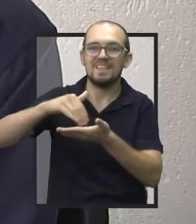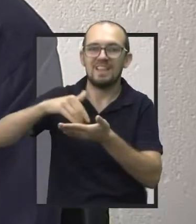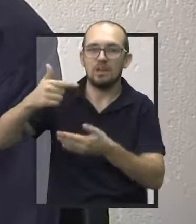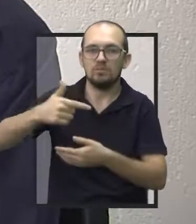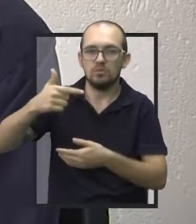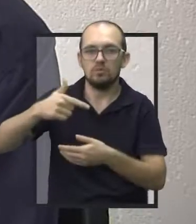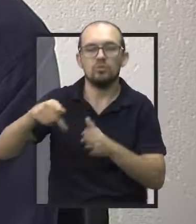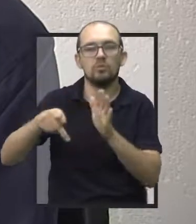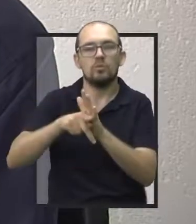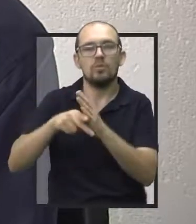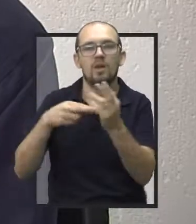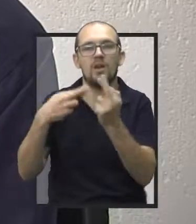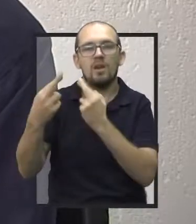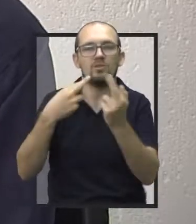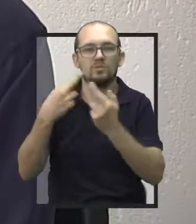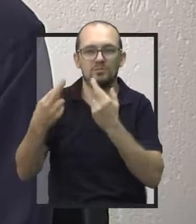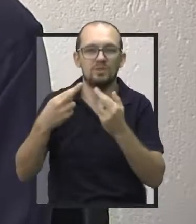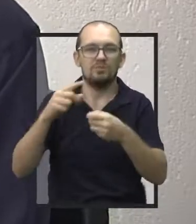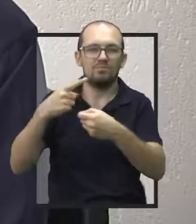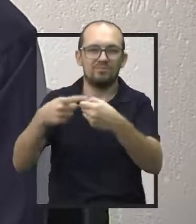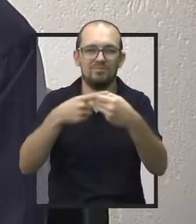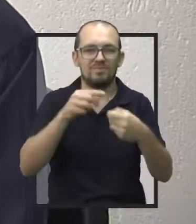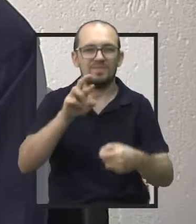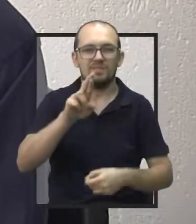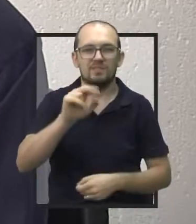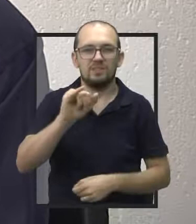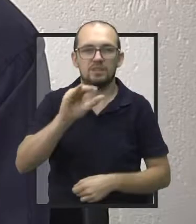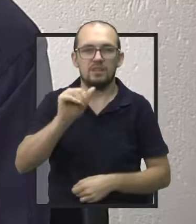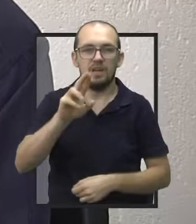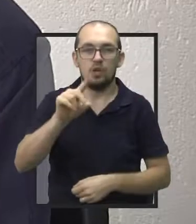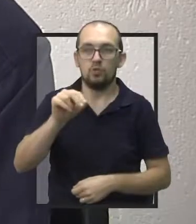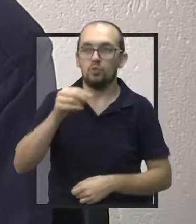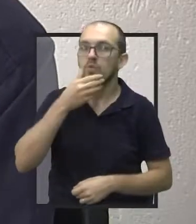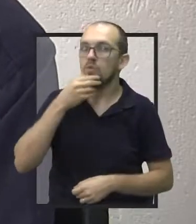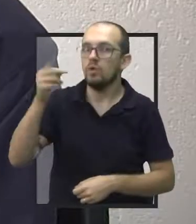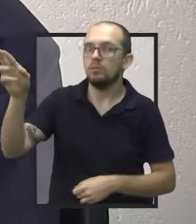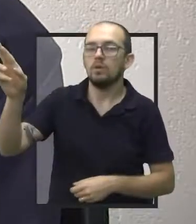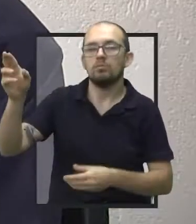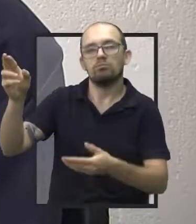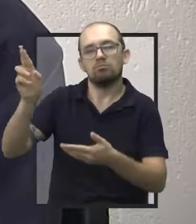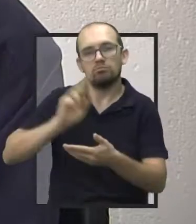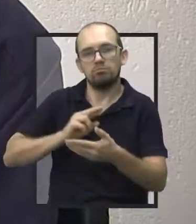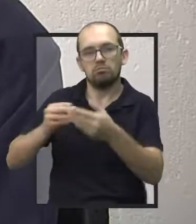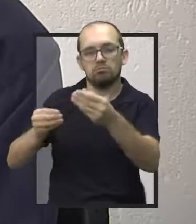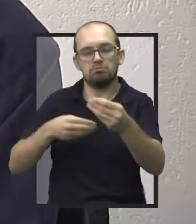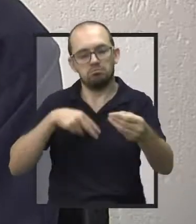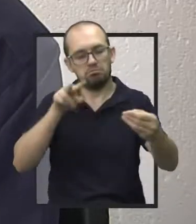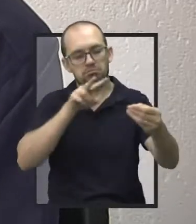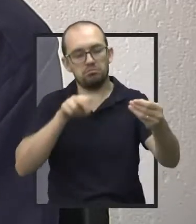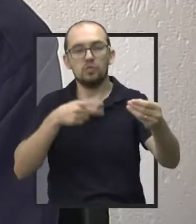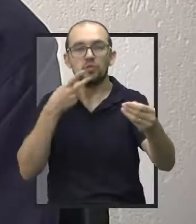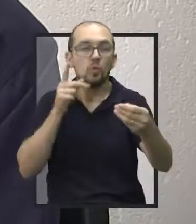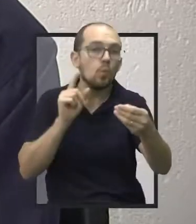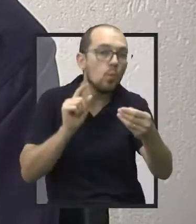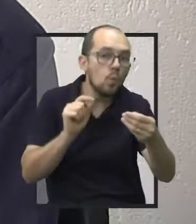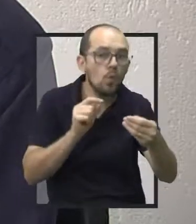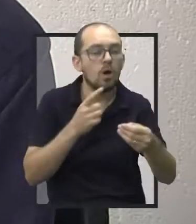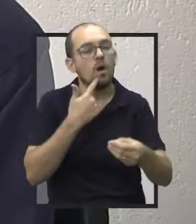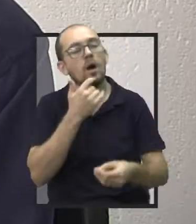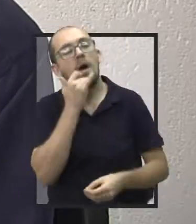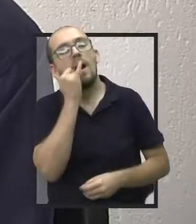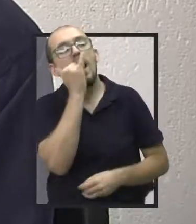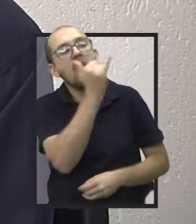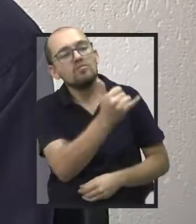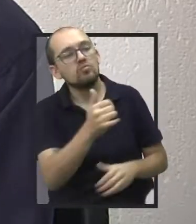municípios ricardo pinheiro santana e que ele diz que de dirijo me a vossa excelência para informar